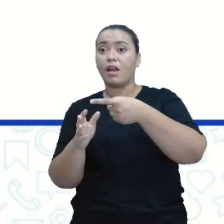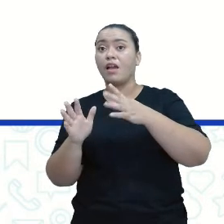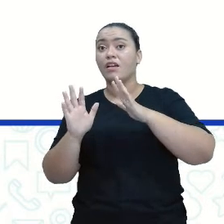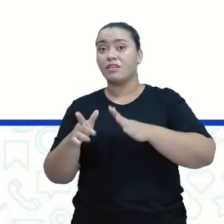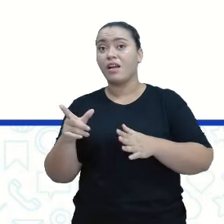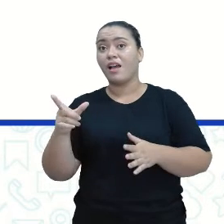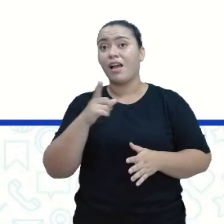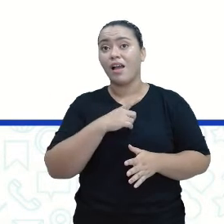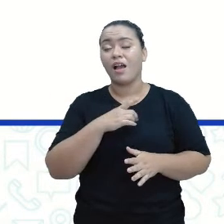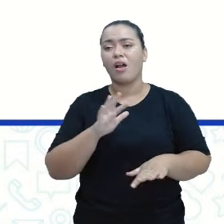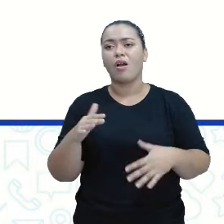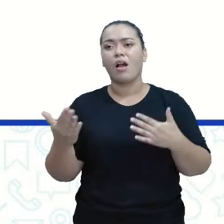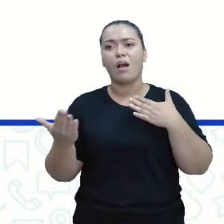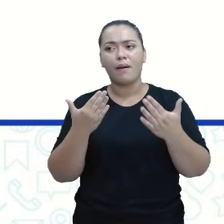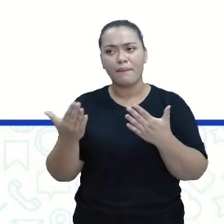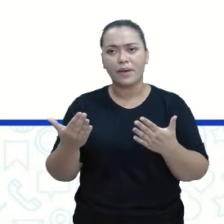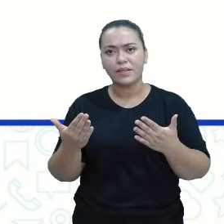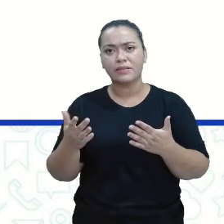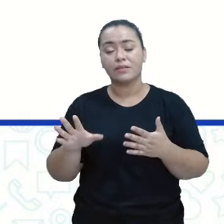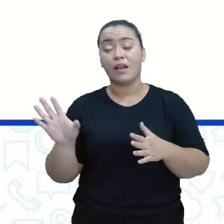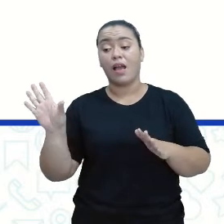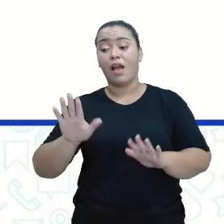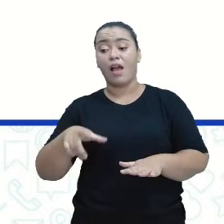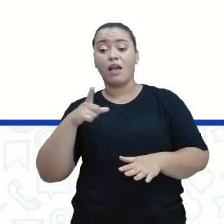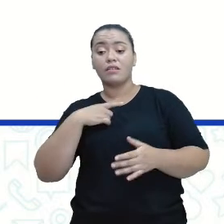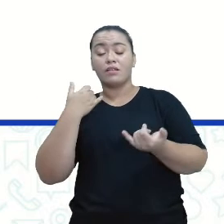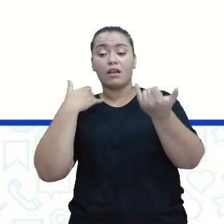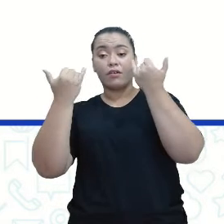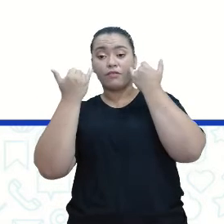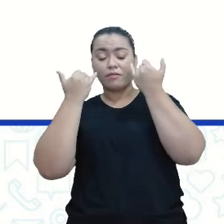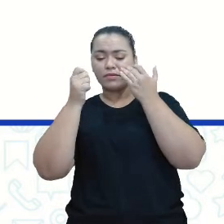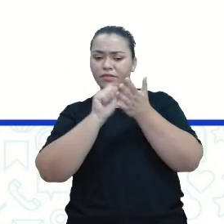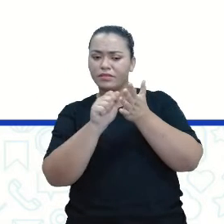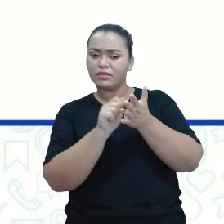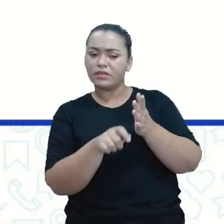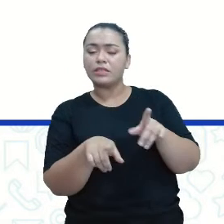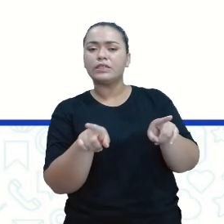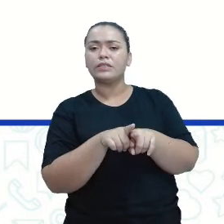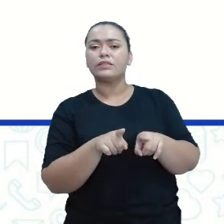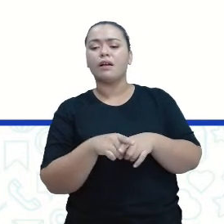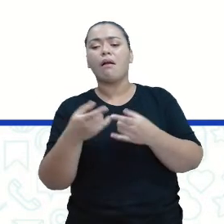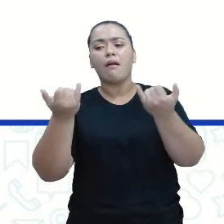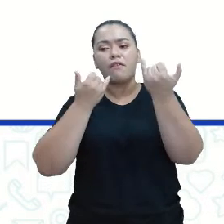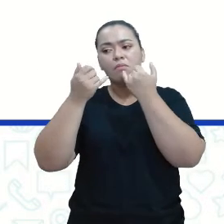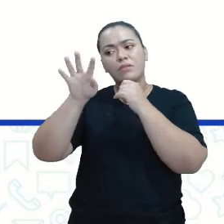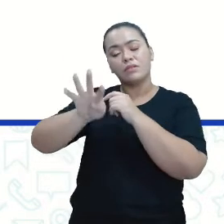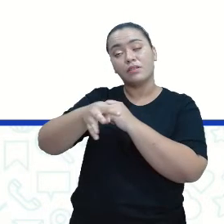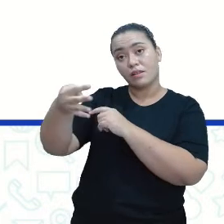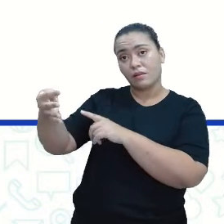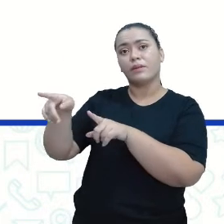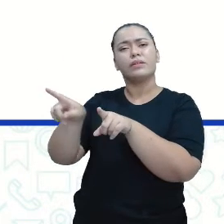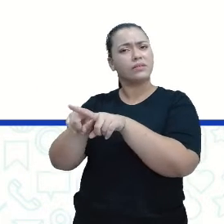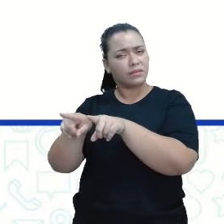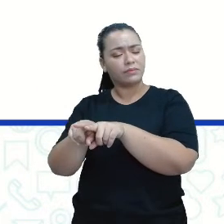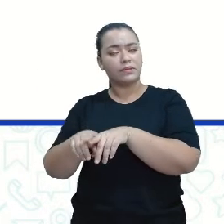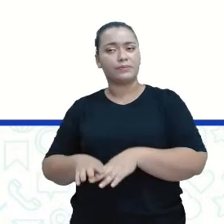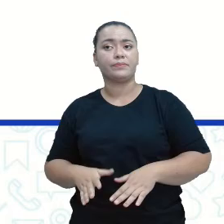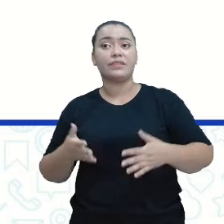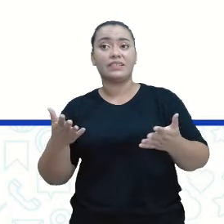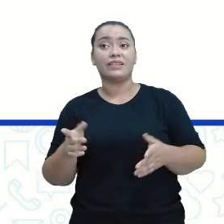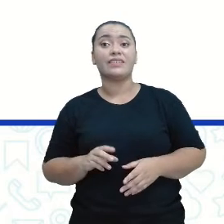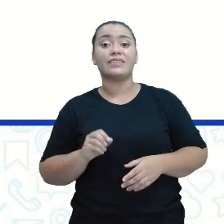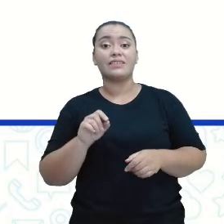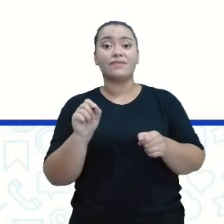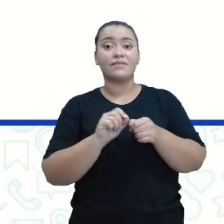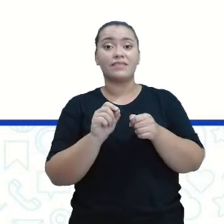ordem a comparação com as informações que a questão me traz com as informações da tabela. Então, se a gente for confeccionar